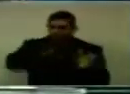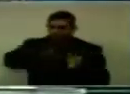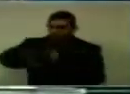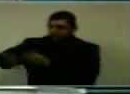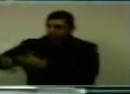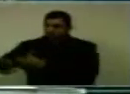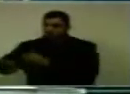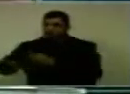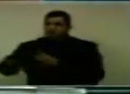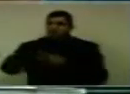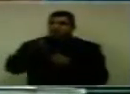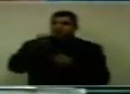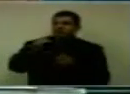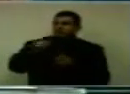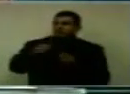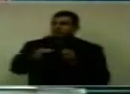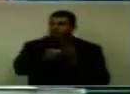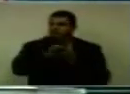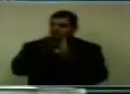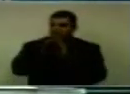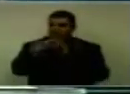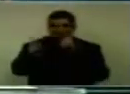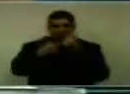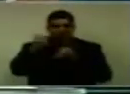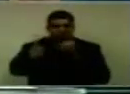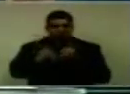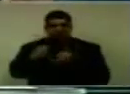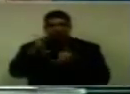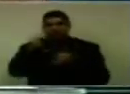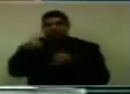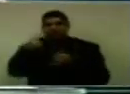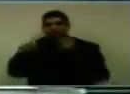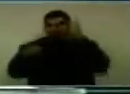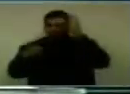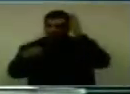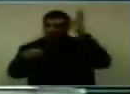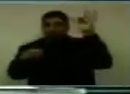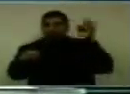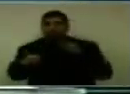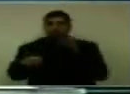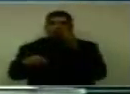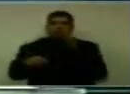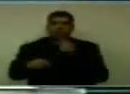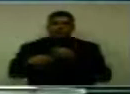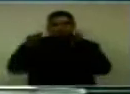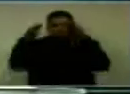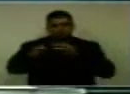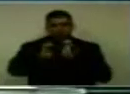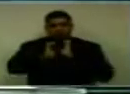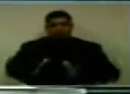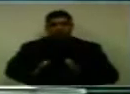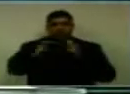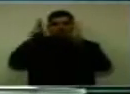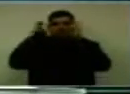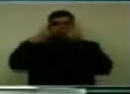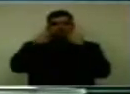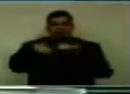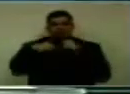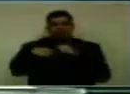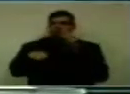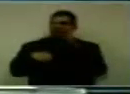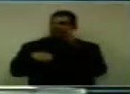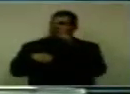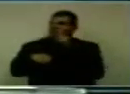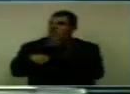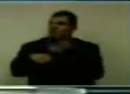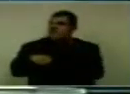Afastar a basófia, a fanfarronice, a demagogia e tratar com a seriedade que o tema precisa. Eu